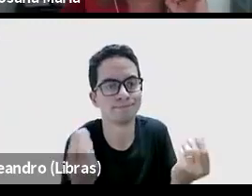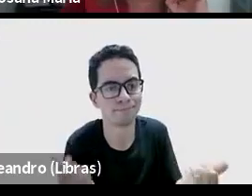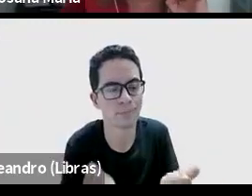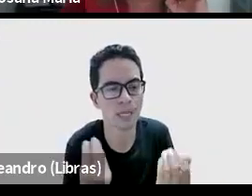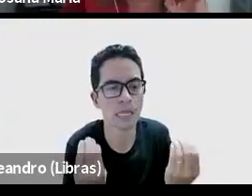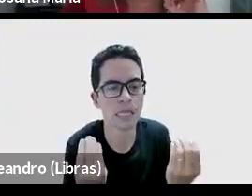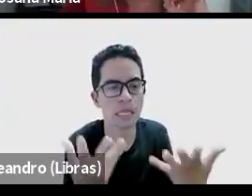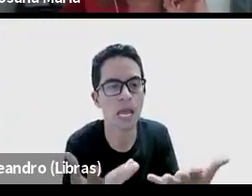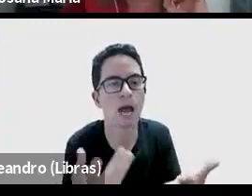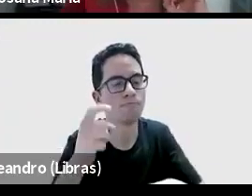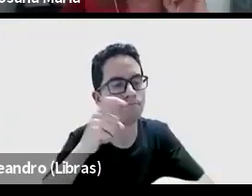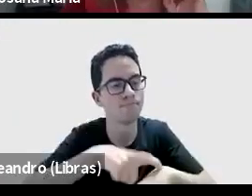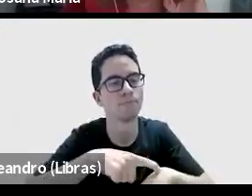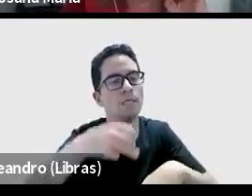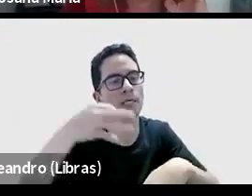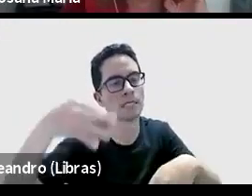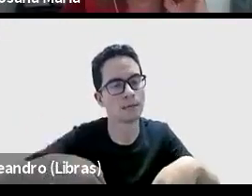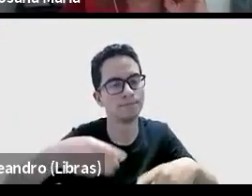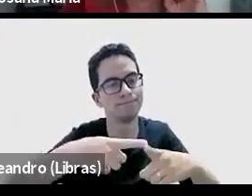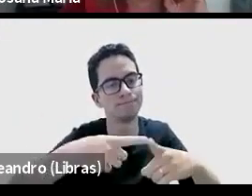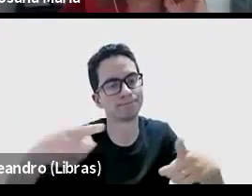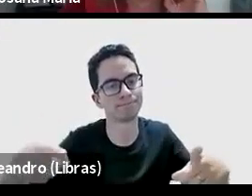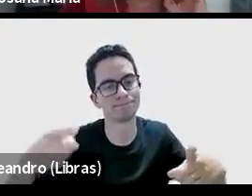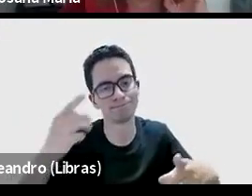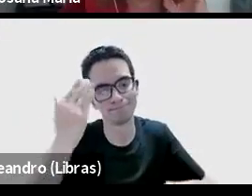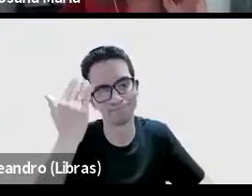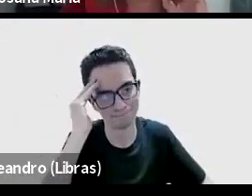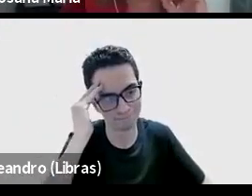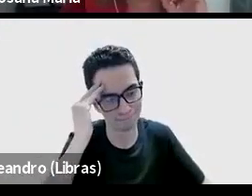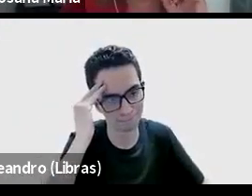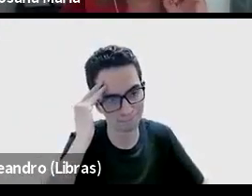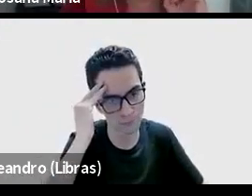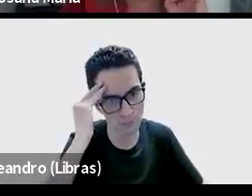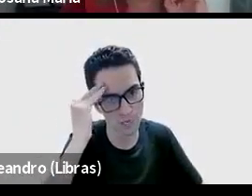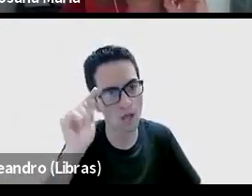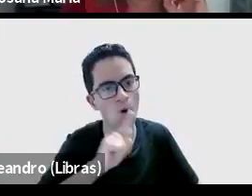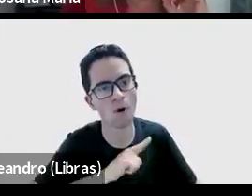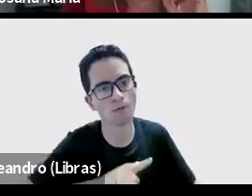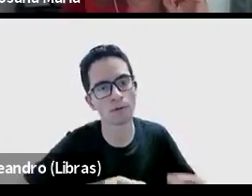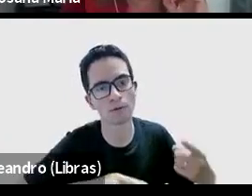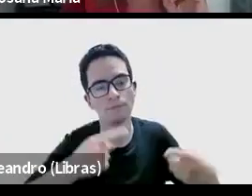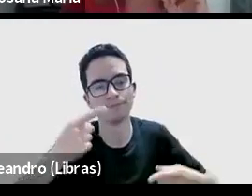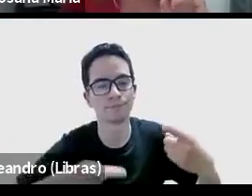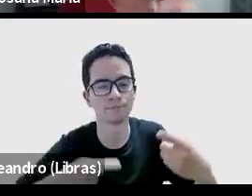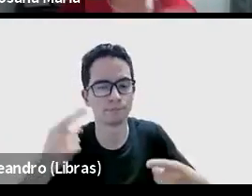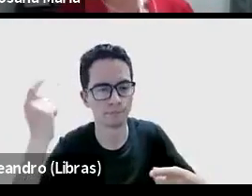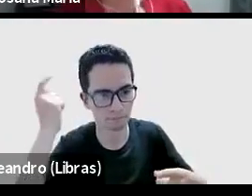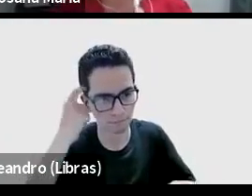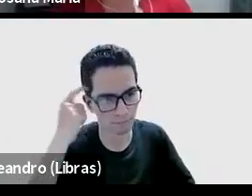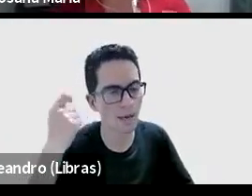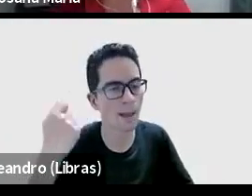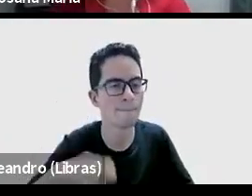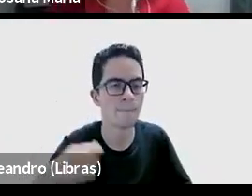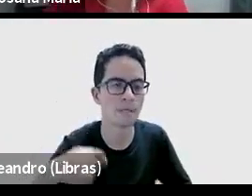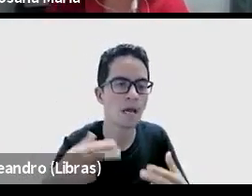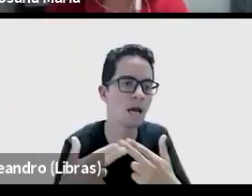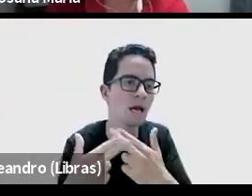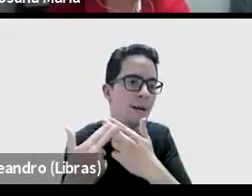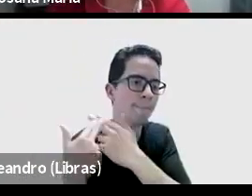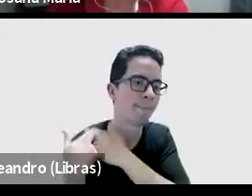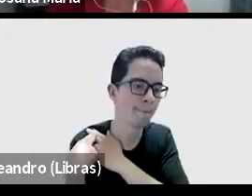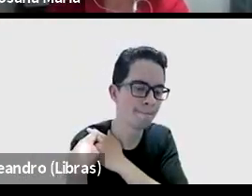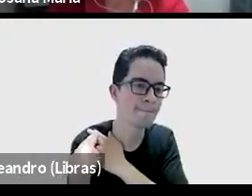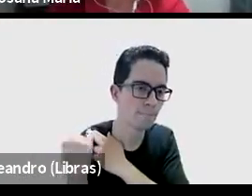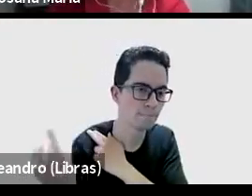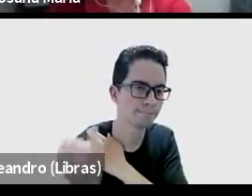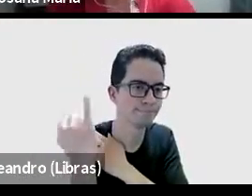forma pontual, né? Mas, assim, o poder público ele precisa se responsabilizar, né? Eu coloquei